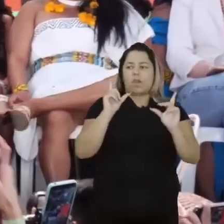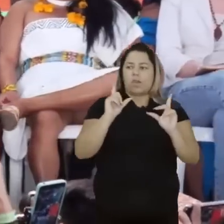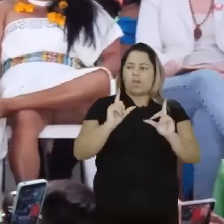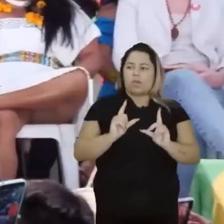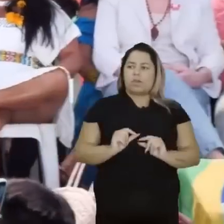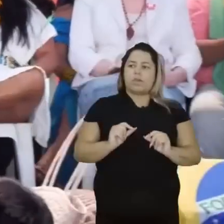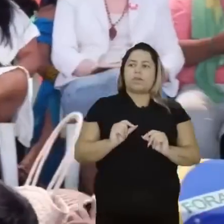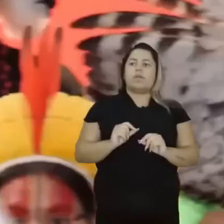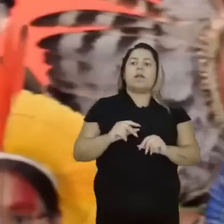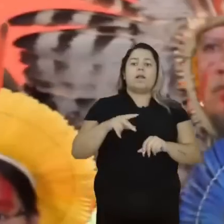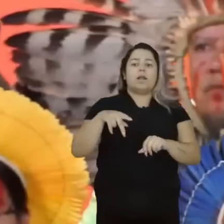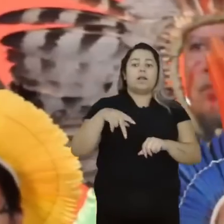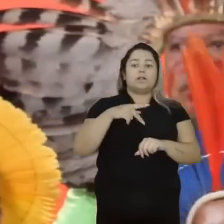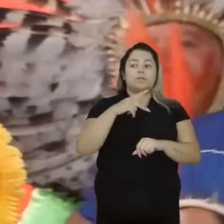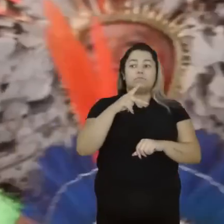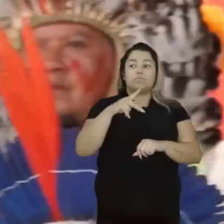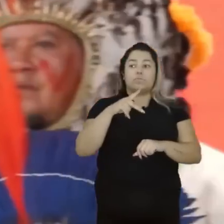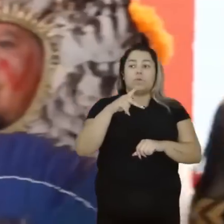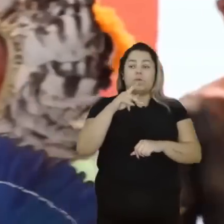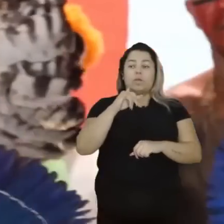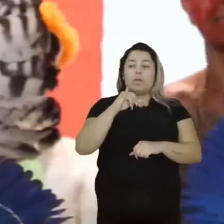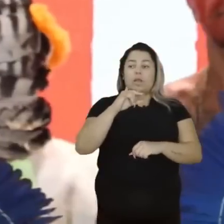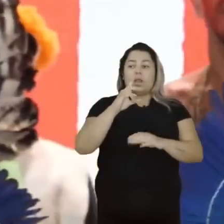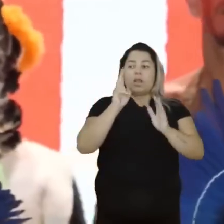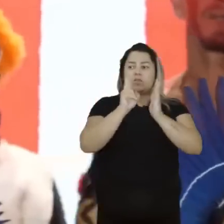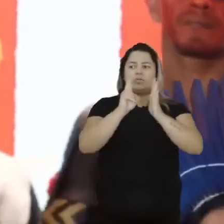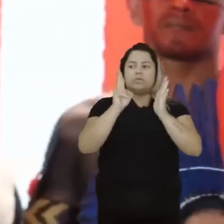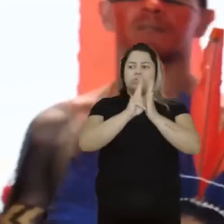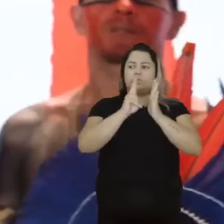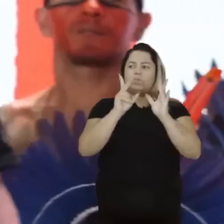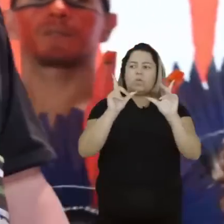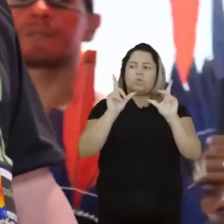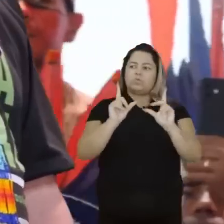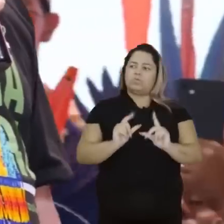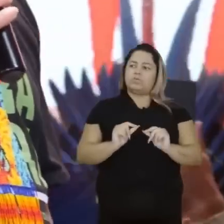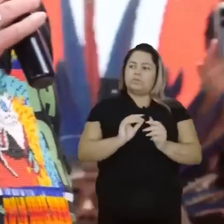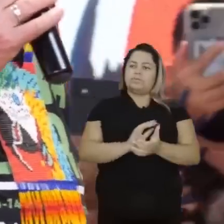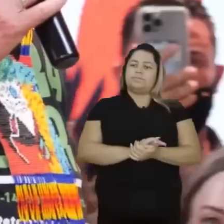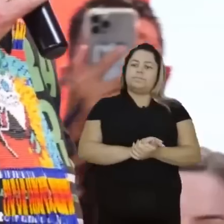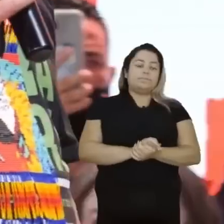nações indígenas ao que eles conseguiram reduzir. Primeiro,